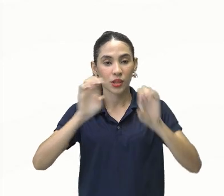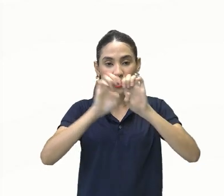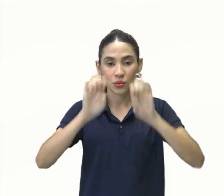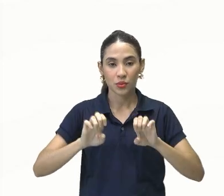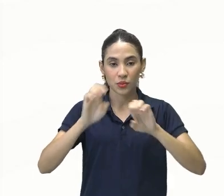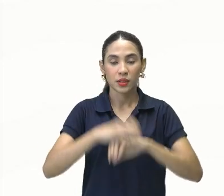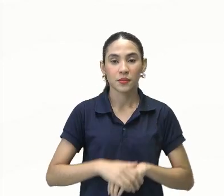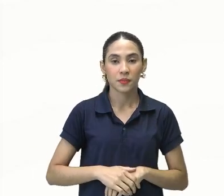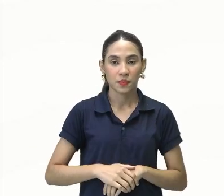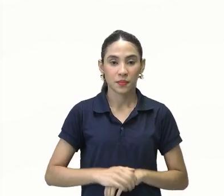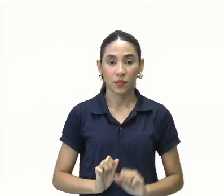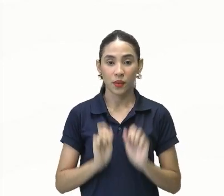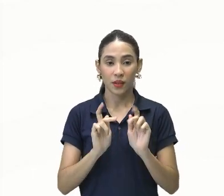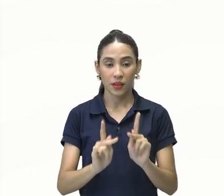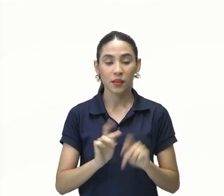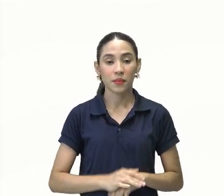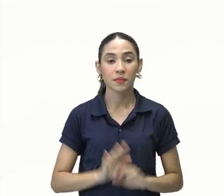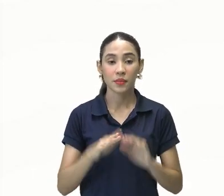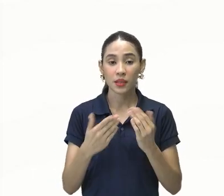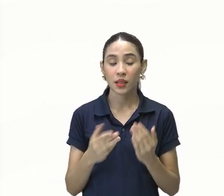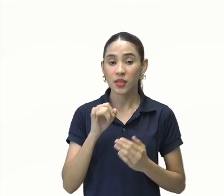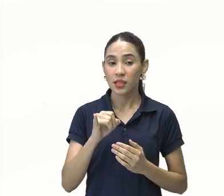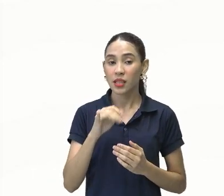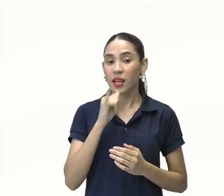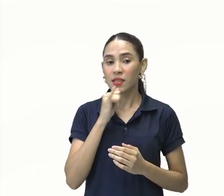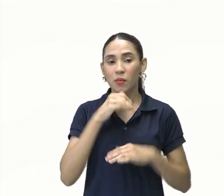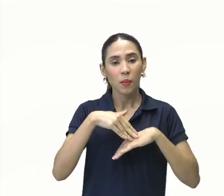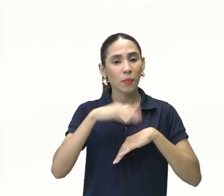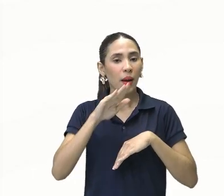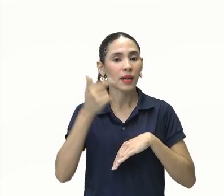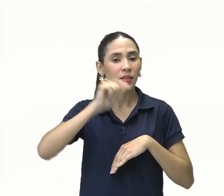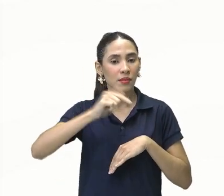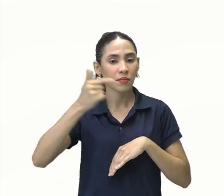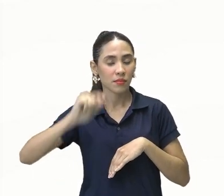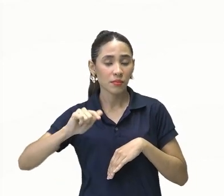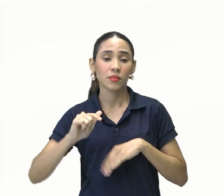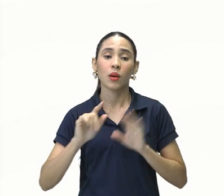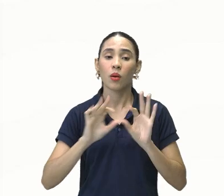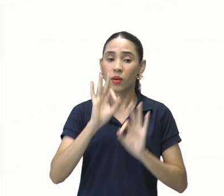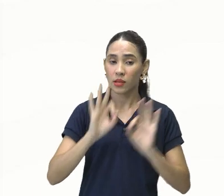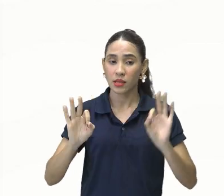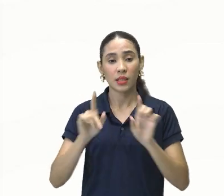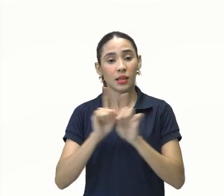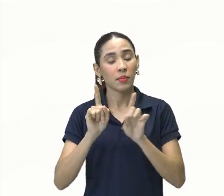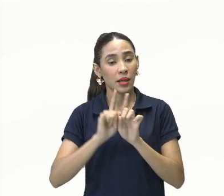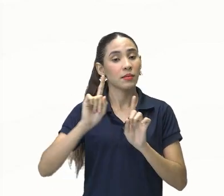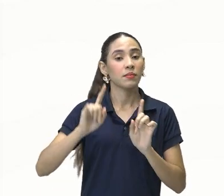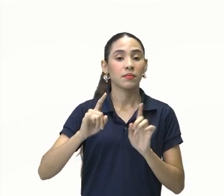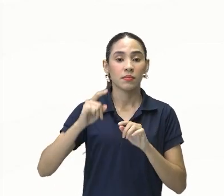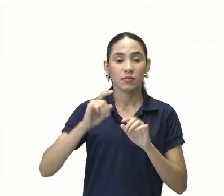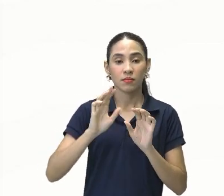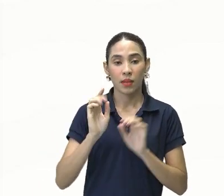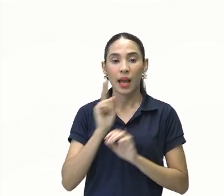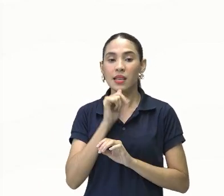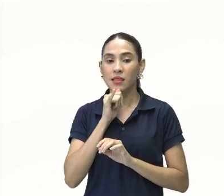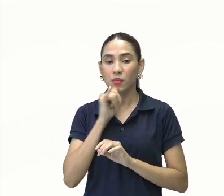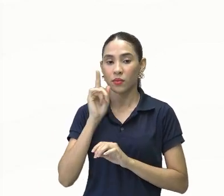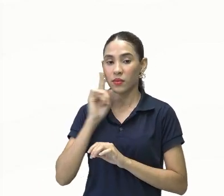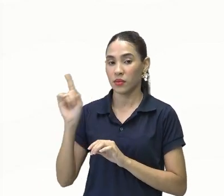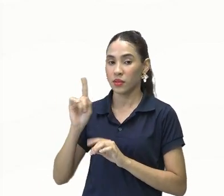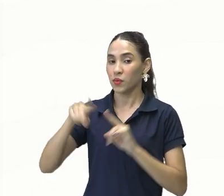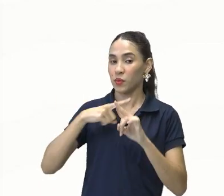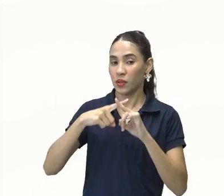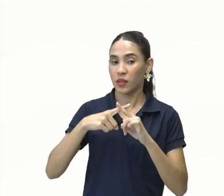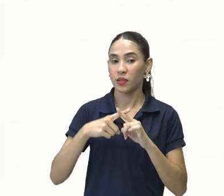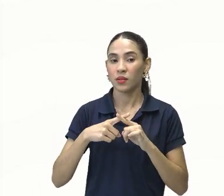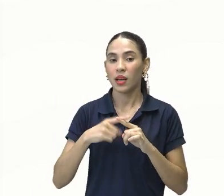fórmula. Tá ok? Então, se tivesse mais elementos repetidos, eu colocaria mais aqui, se multiplicando. Se